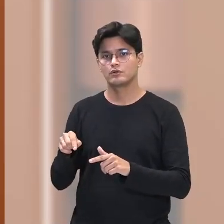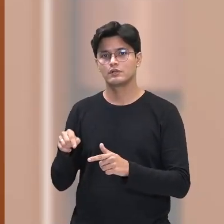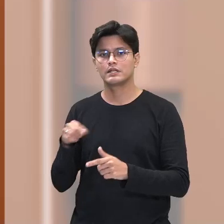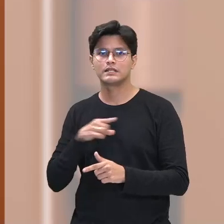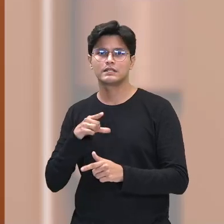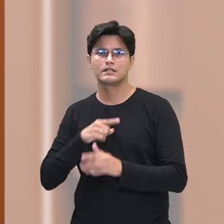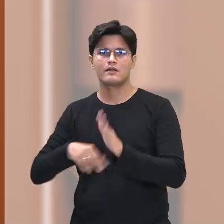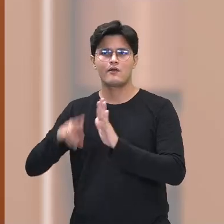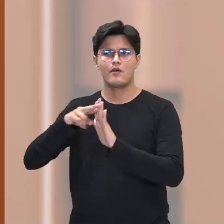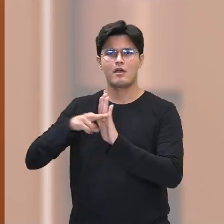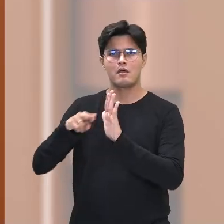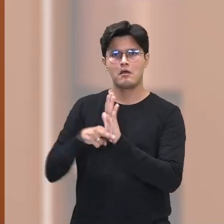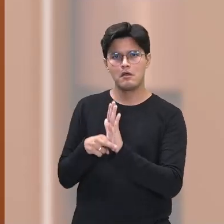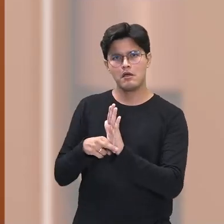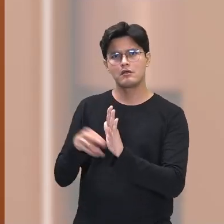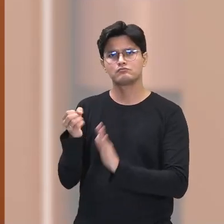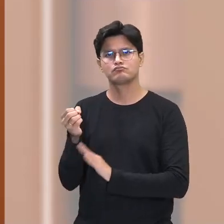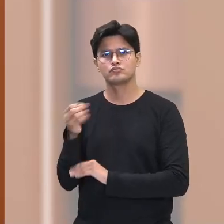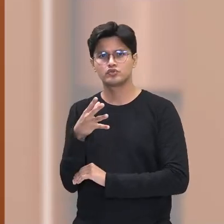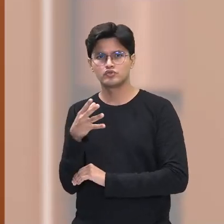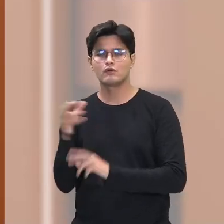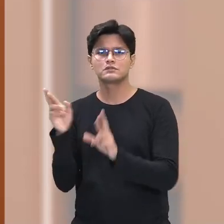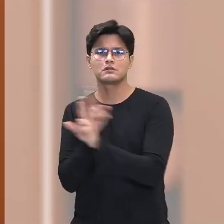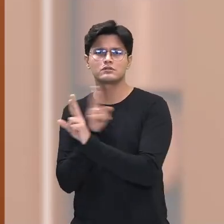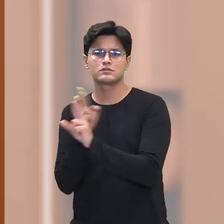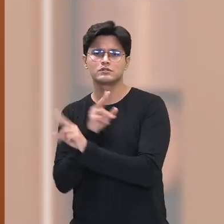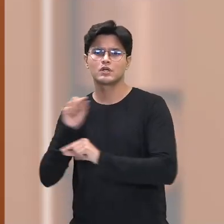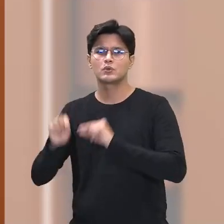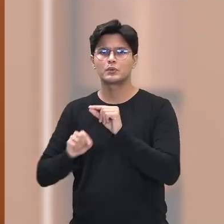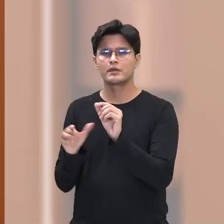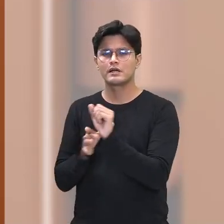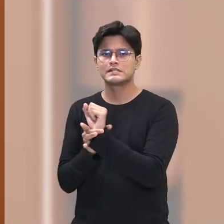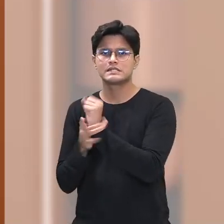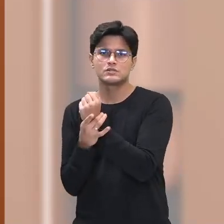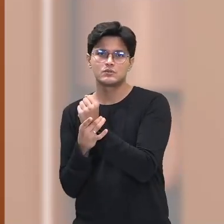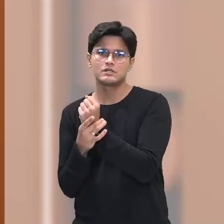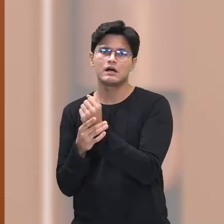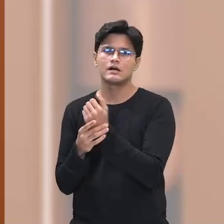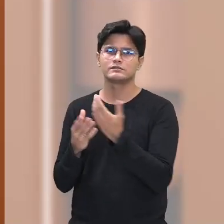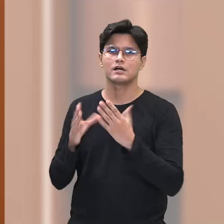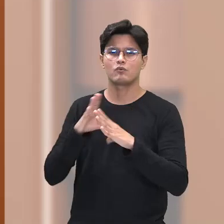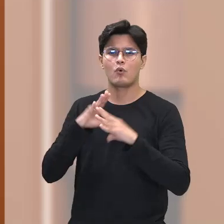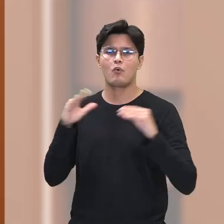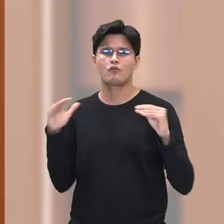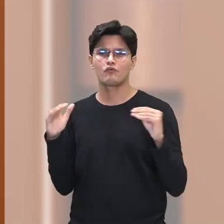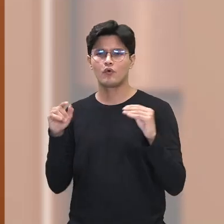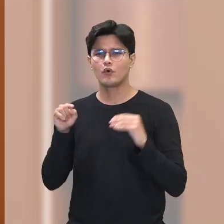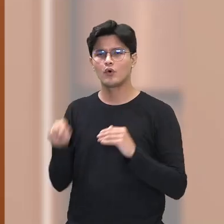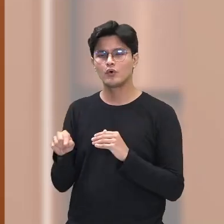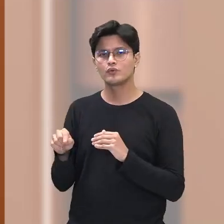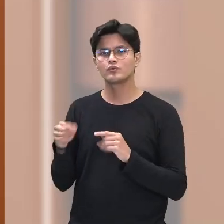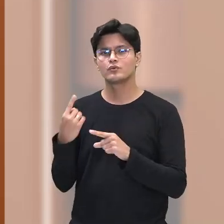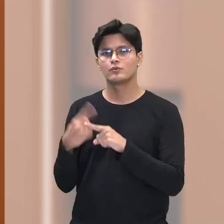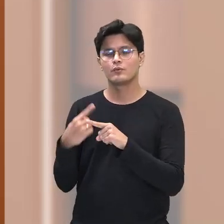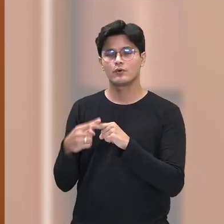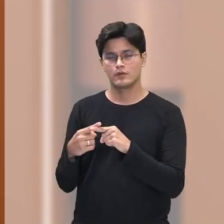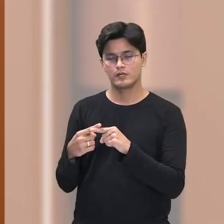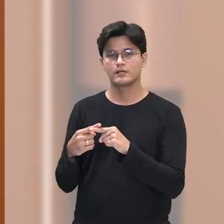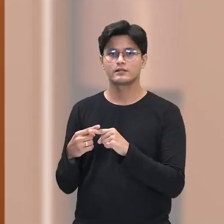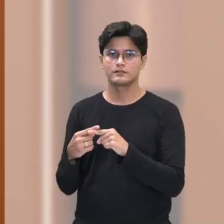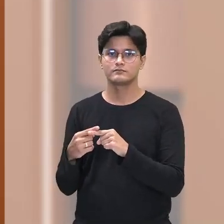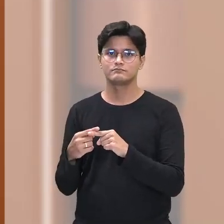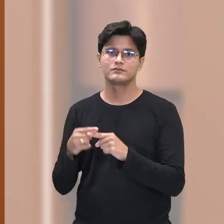regras são impostas no que diz respeito à segurança, ao conforto ali, justamente por conta